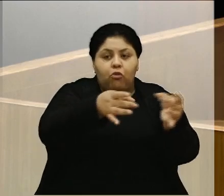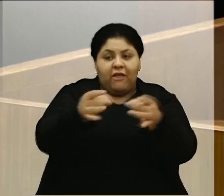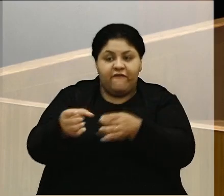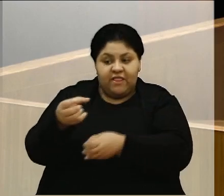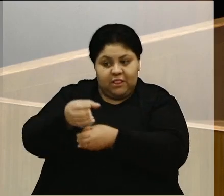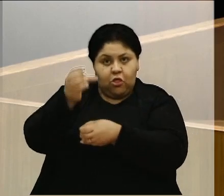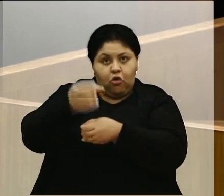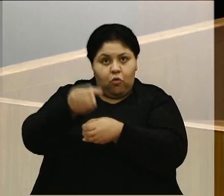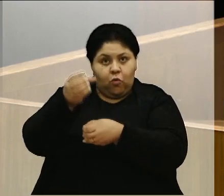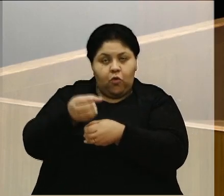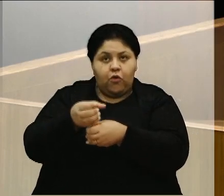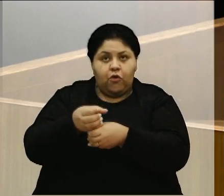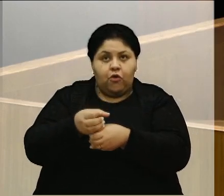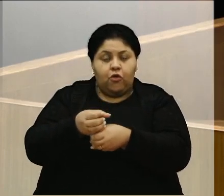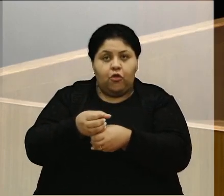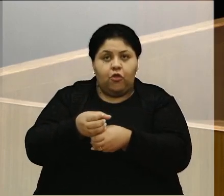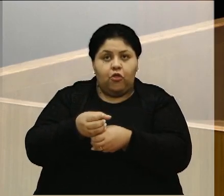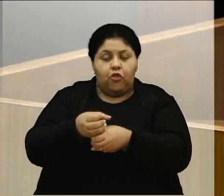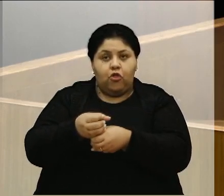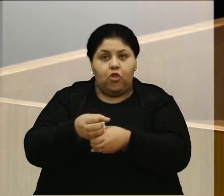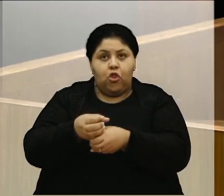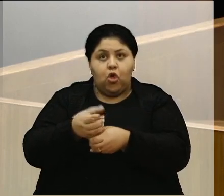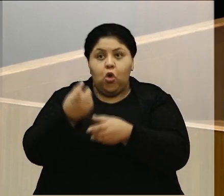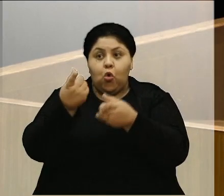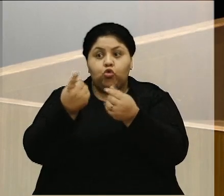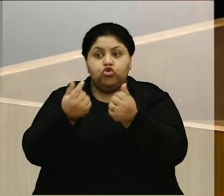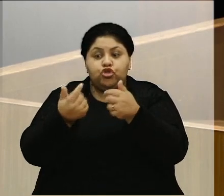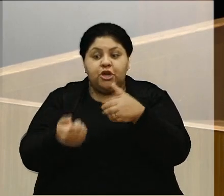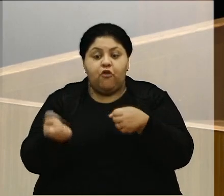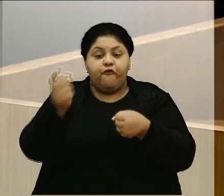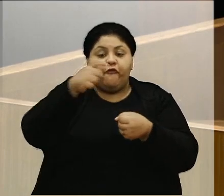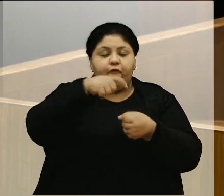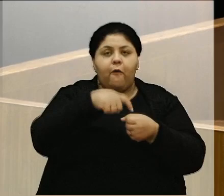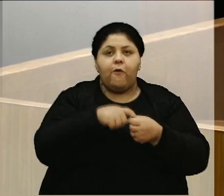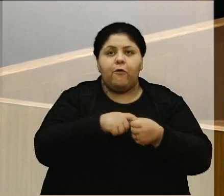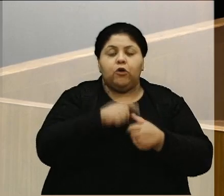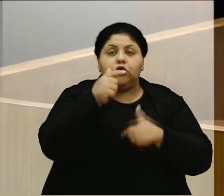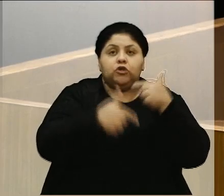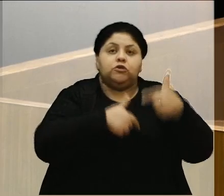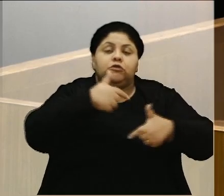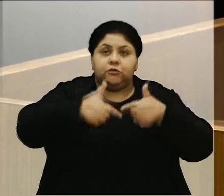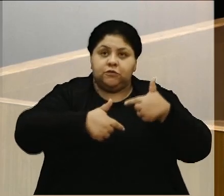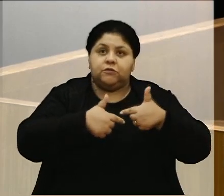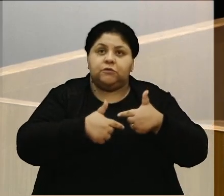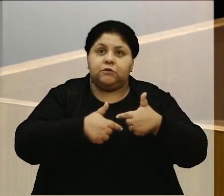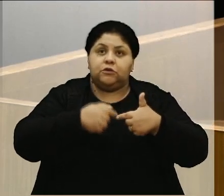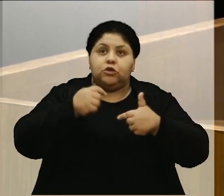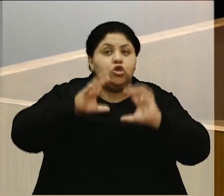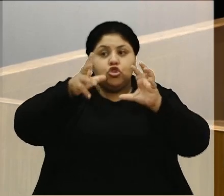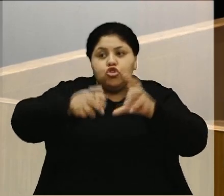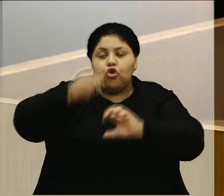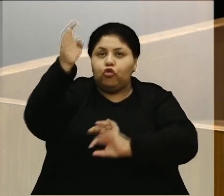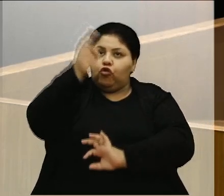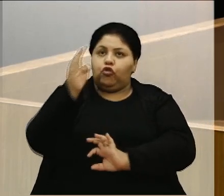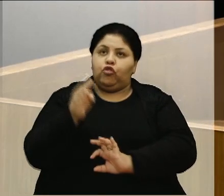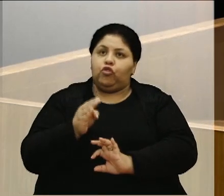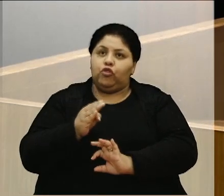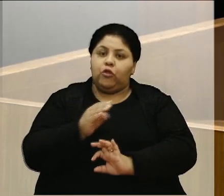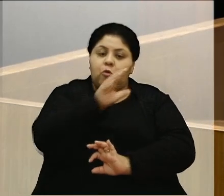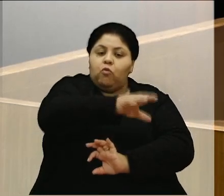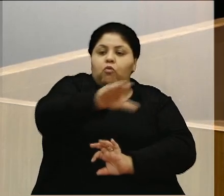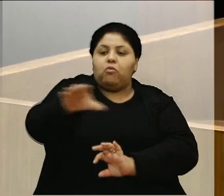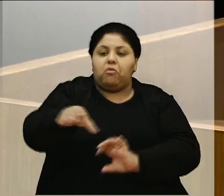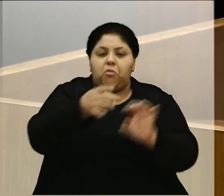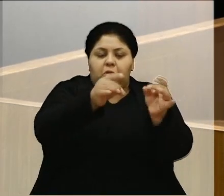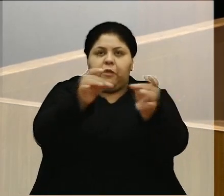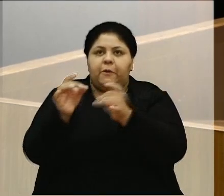com lucro integralmente revertido, nós trabalhamos também Brasil afora, nos pontos de venda.